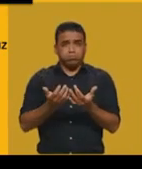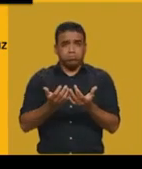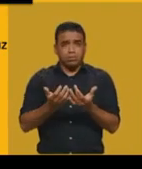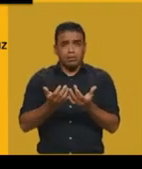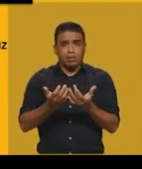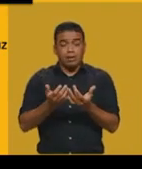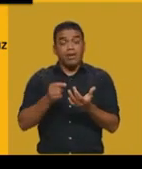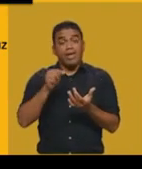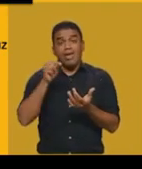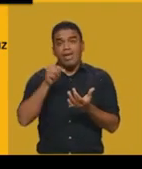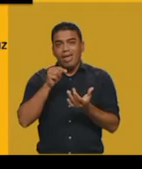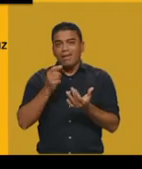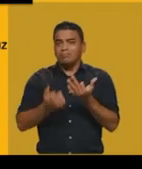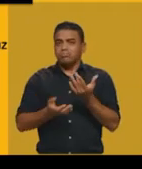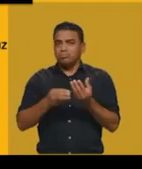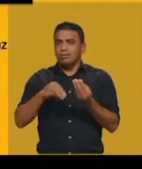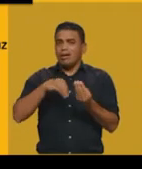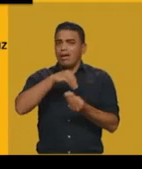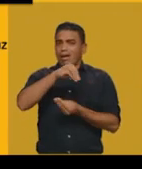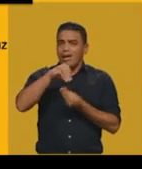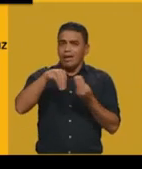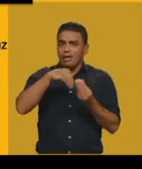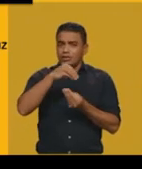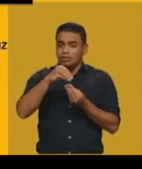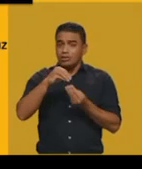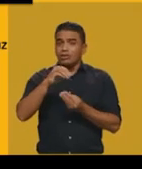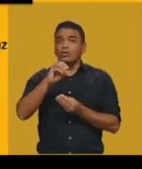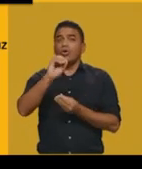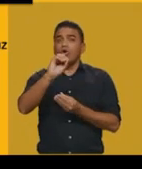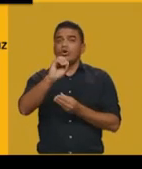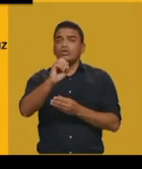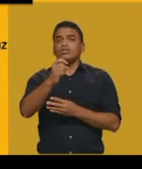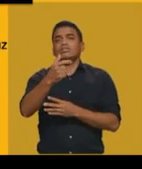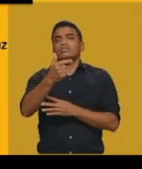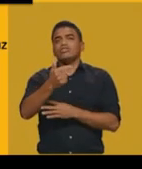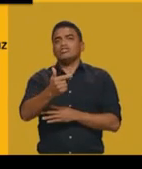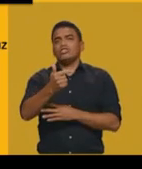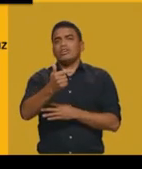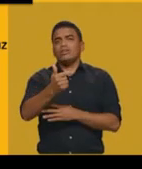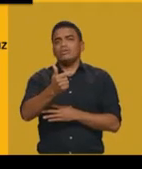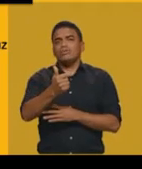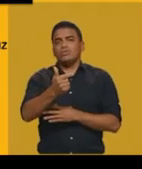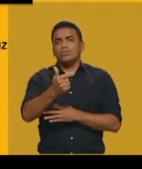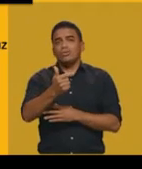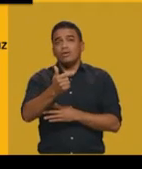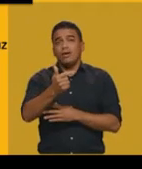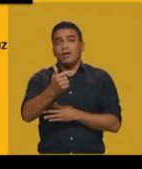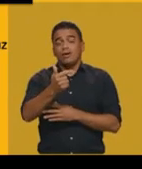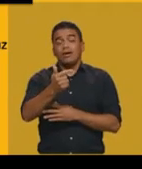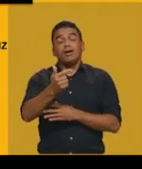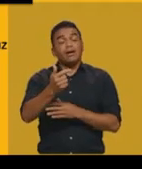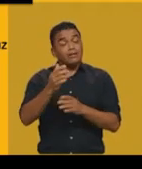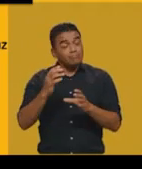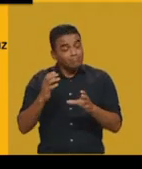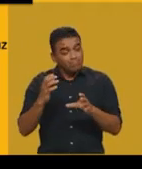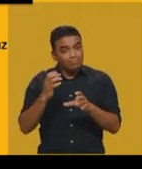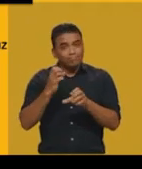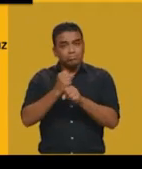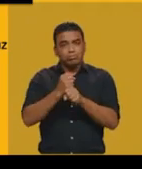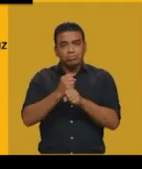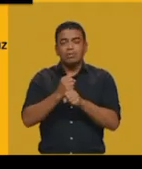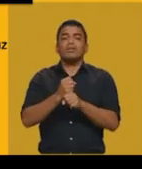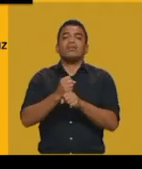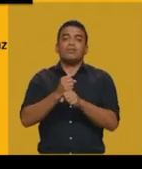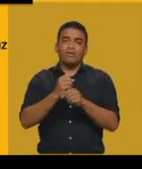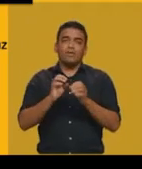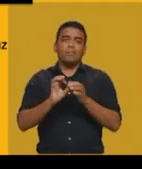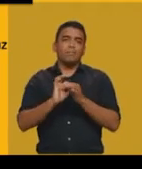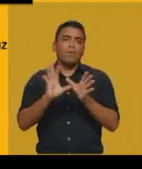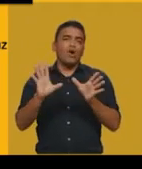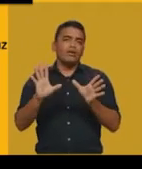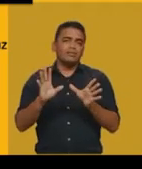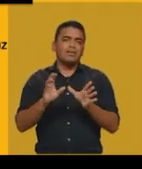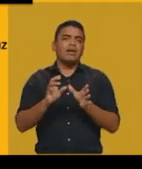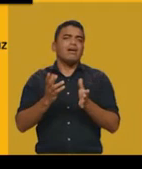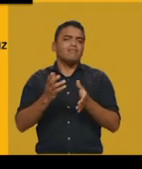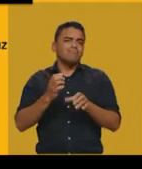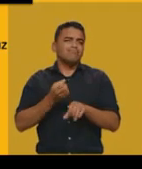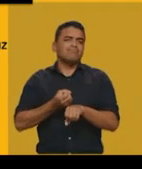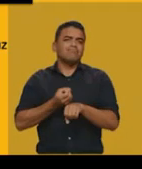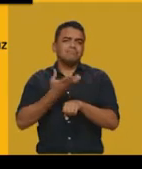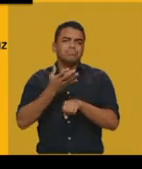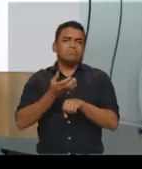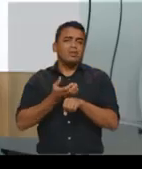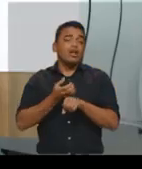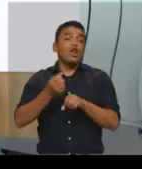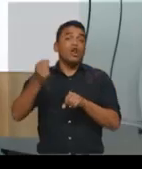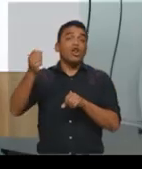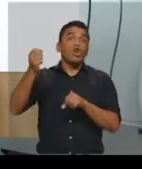então, ou seja, ele está reagindo com o gás oxigênio e formando o óxido de magnésio e liberando energia na